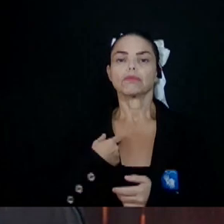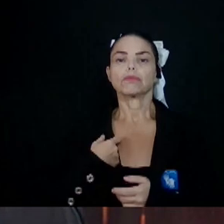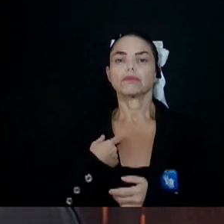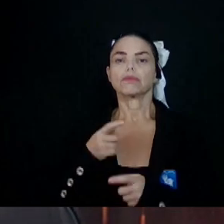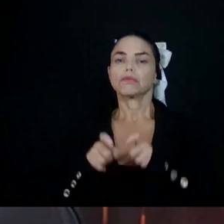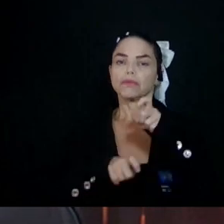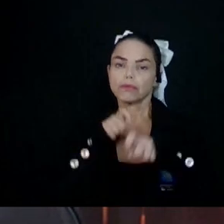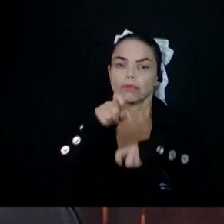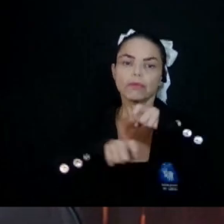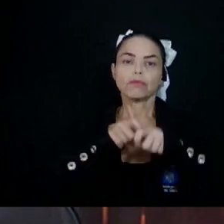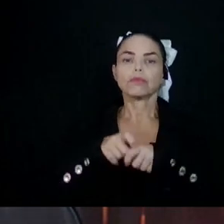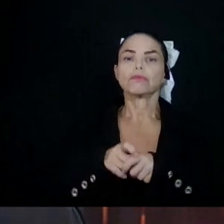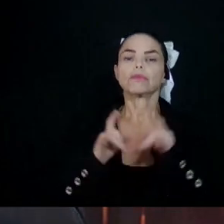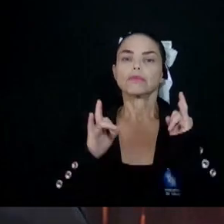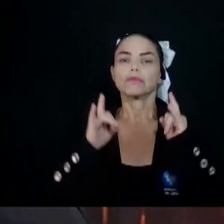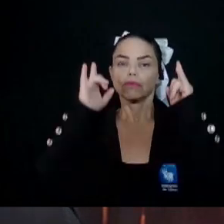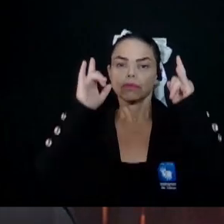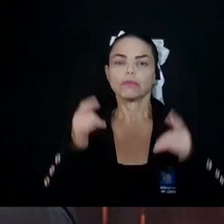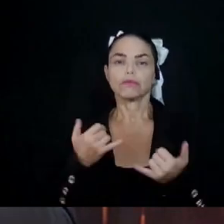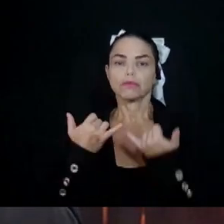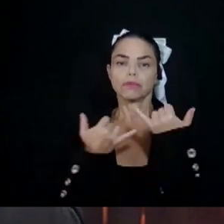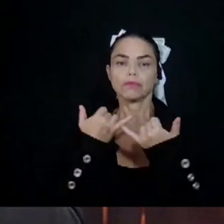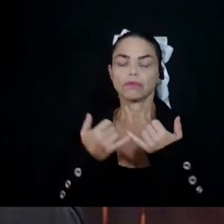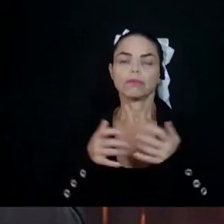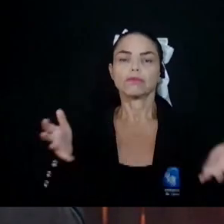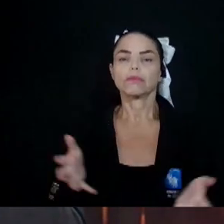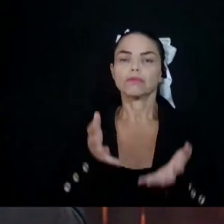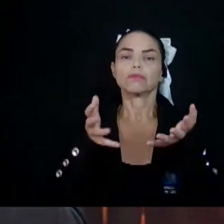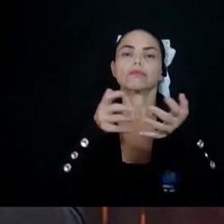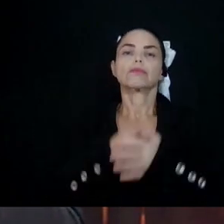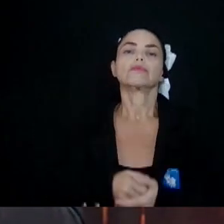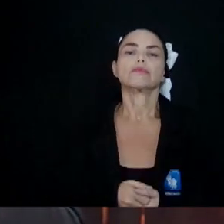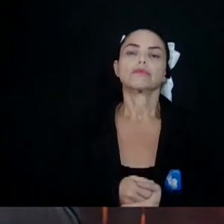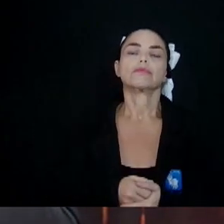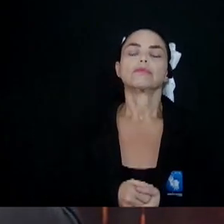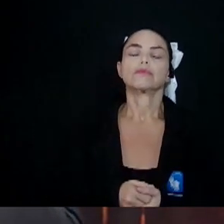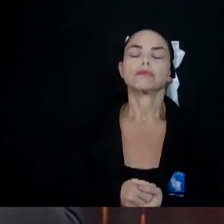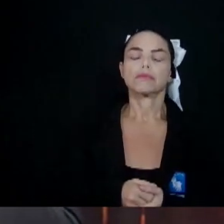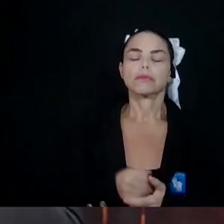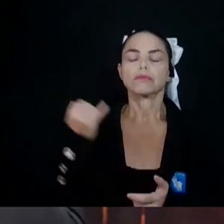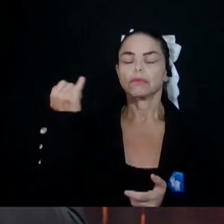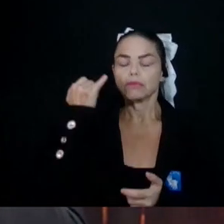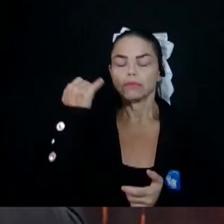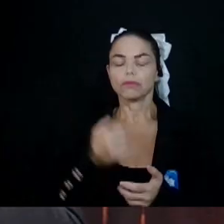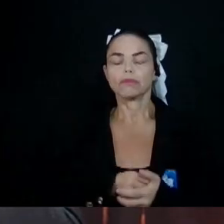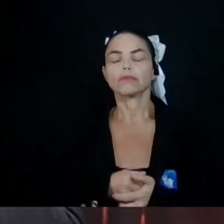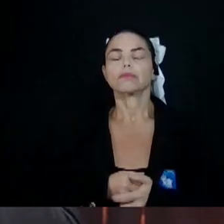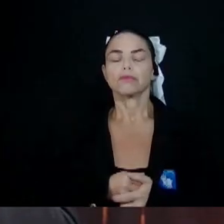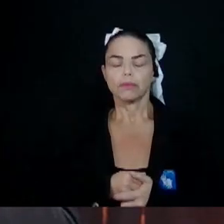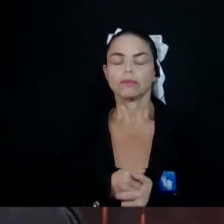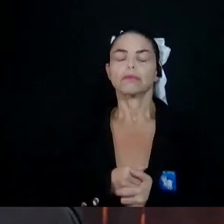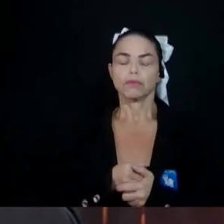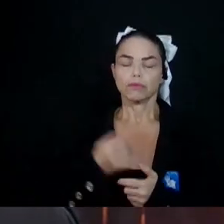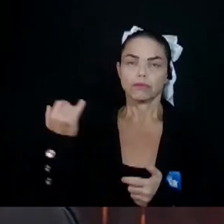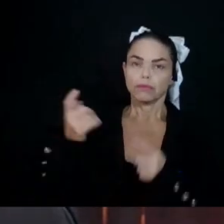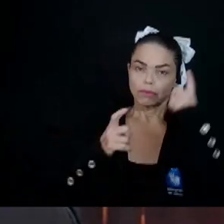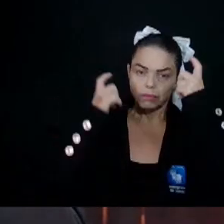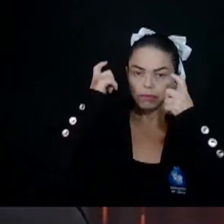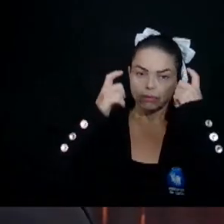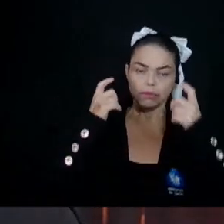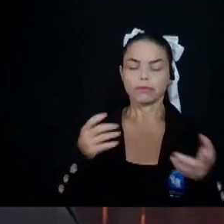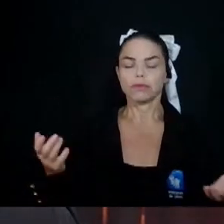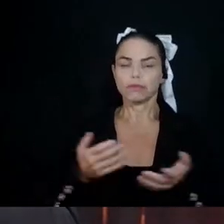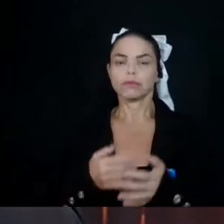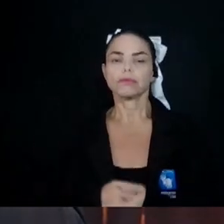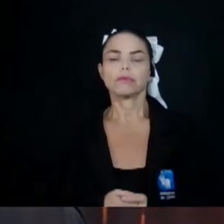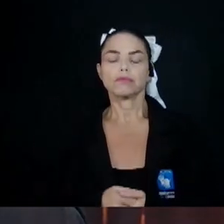para brincar, acho Isso. que isso incentivar isso é o mais importante, né? Essa é a maior preocupação. Agora, com relação